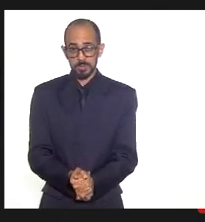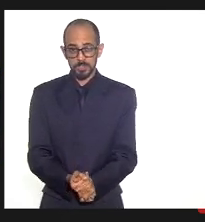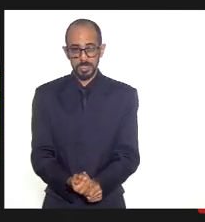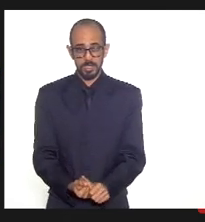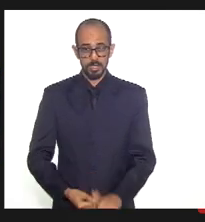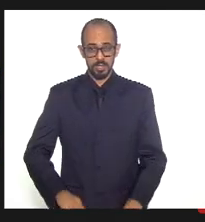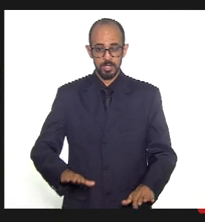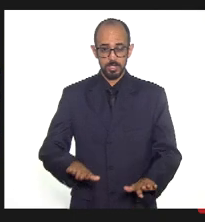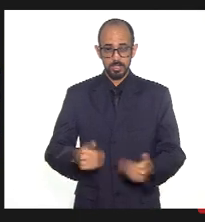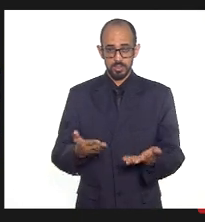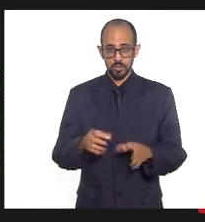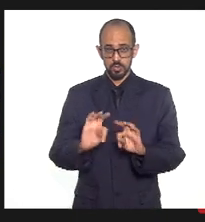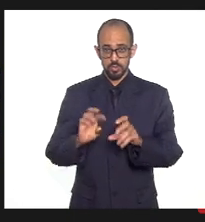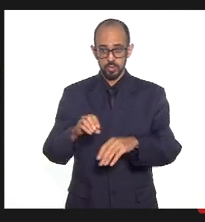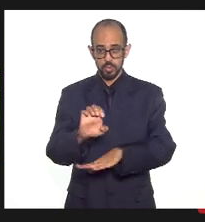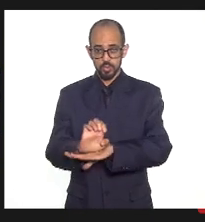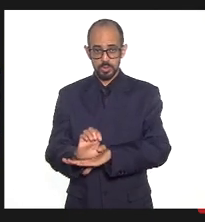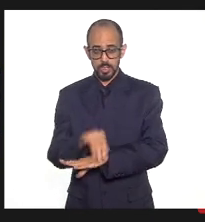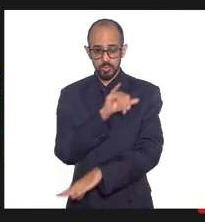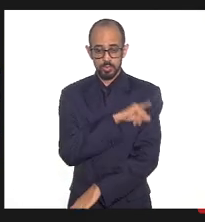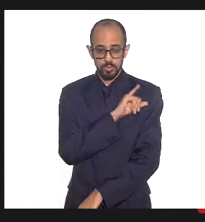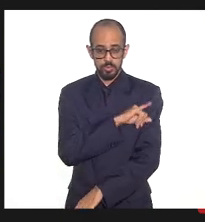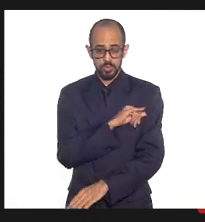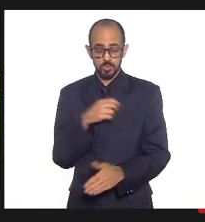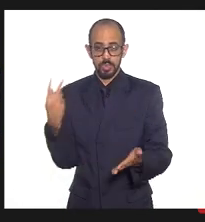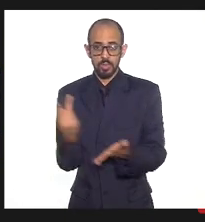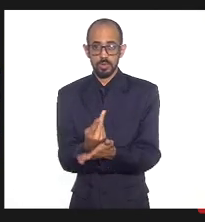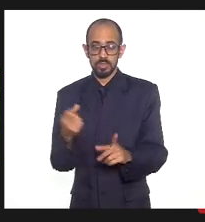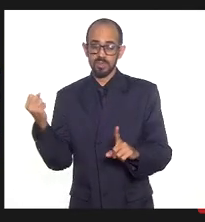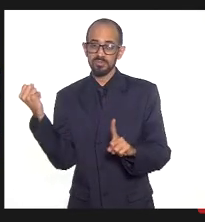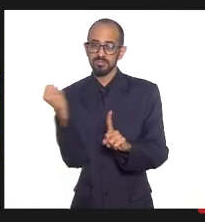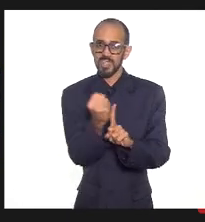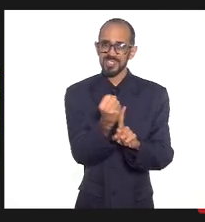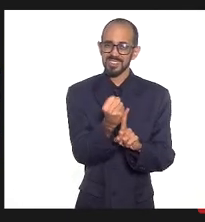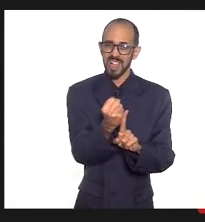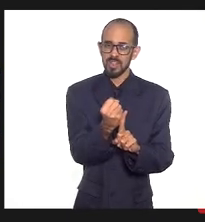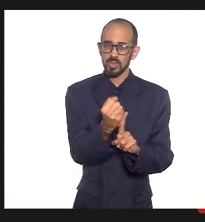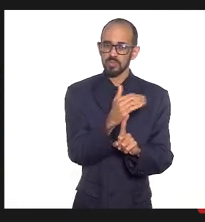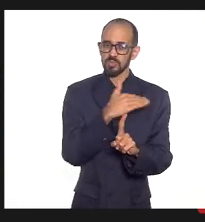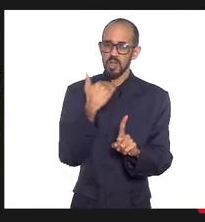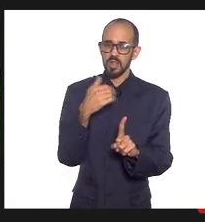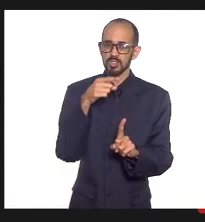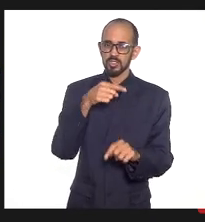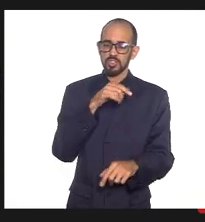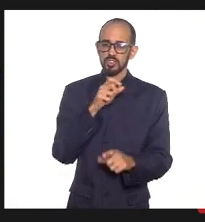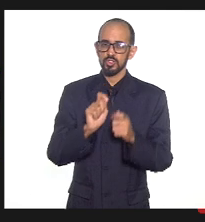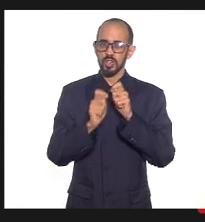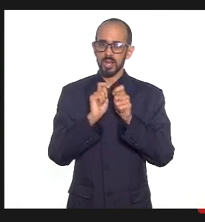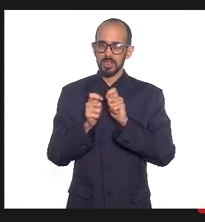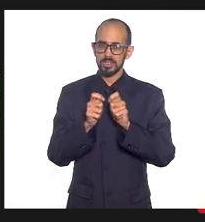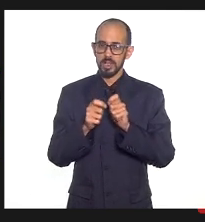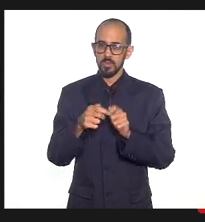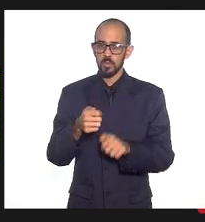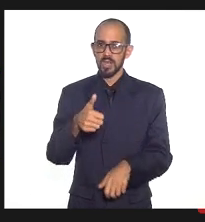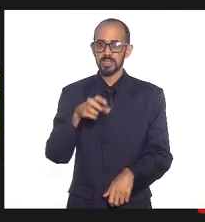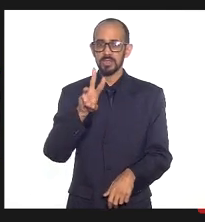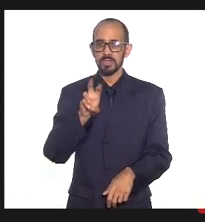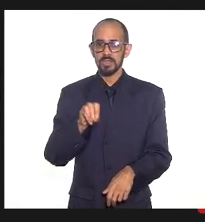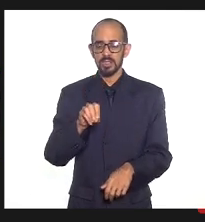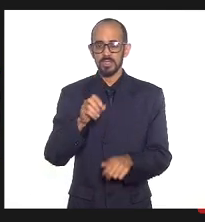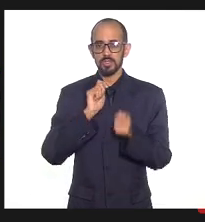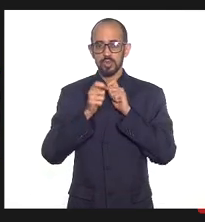em todo o Estado do Rio de Janeiro, são os assassinatos de jornalistas. Nos últimos 10 anos, foram quase 30